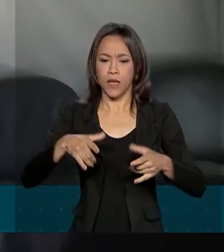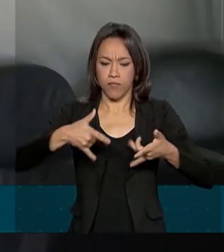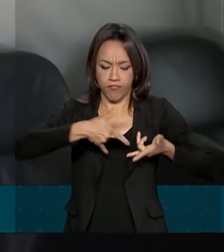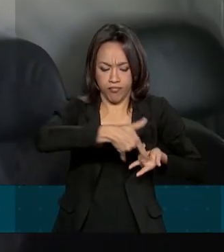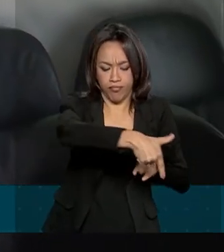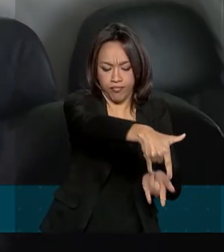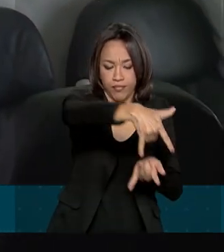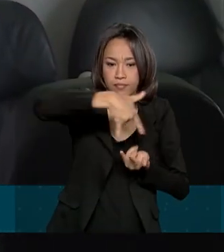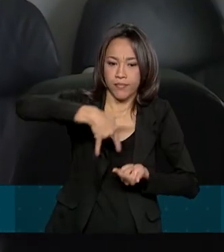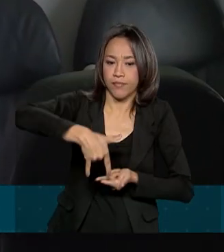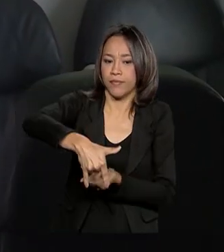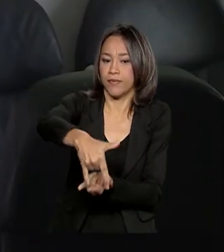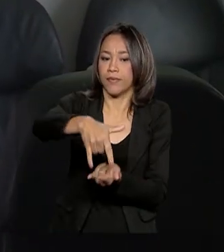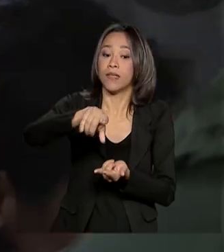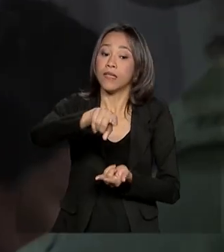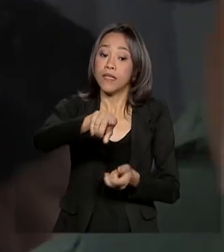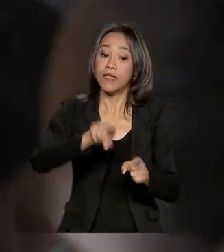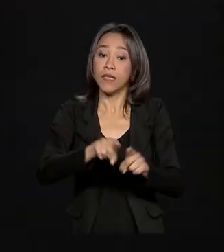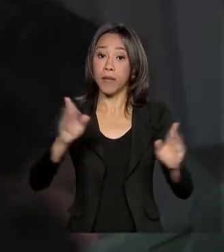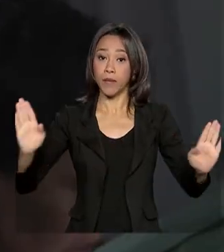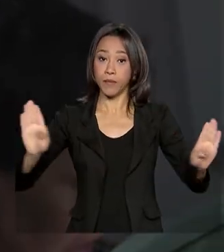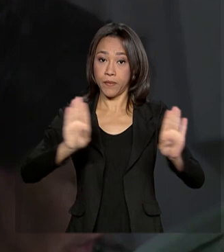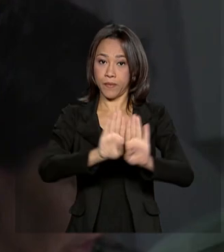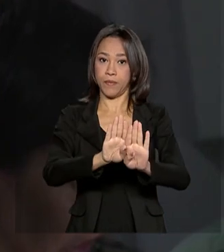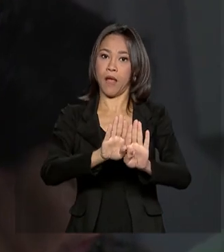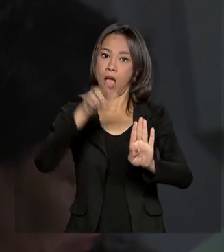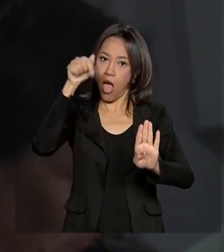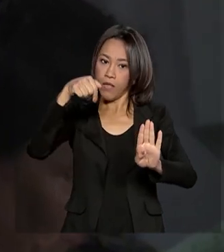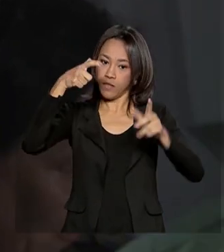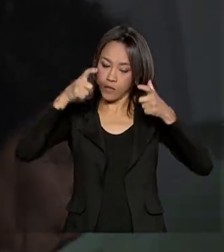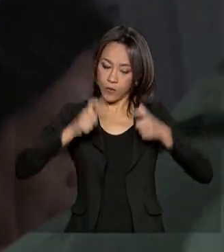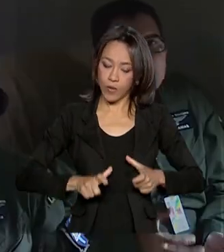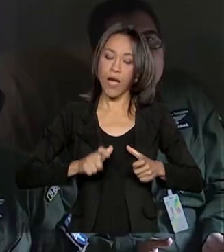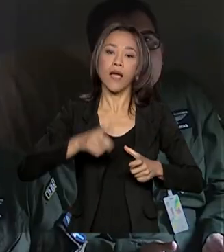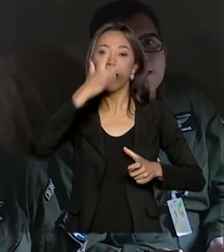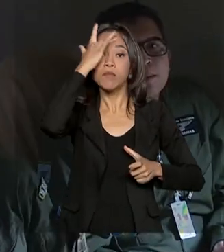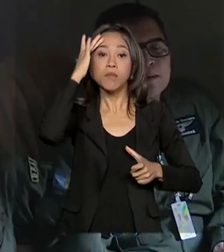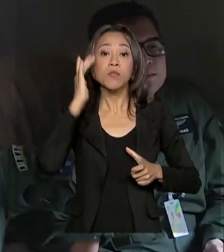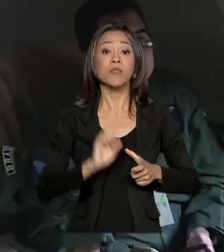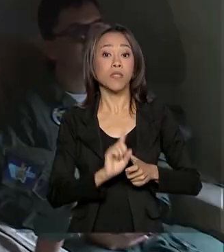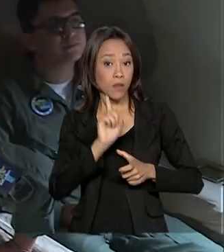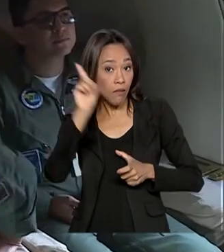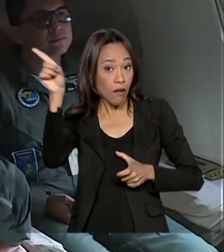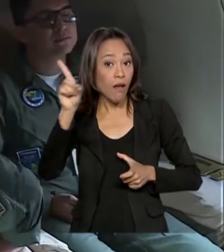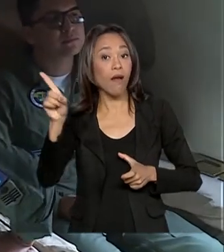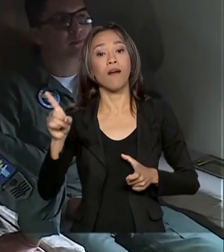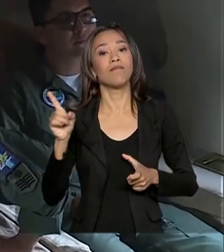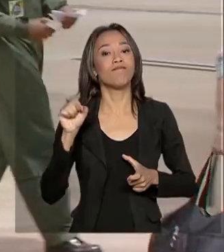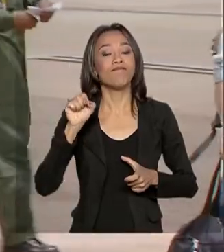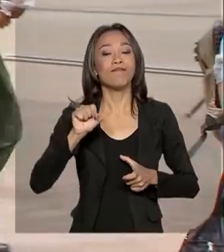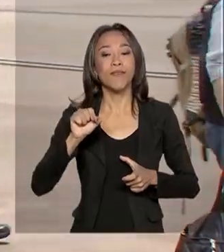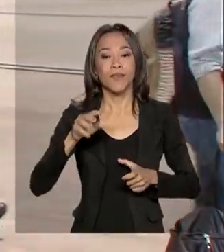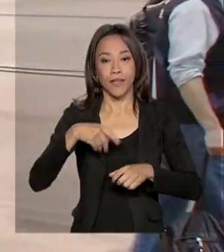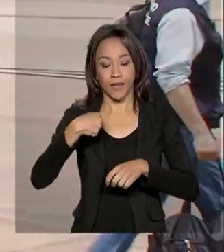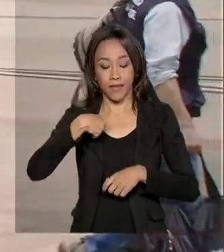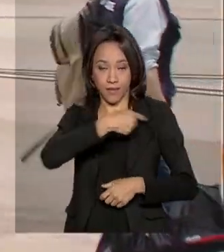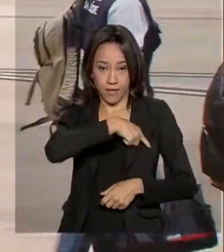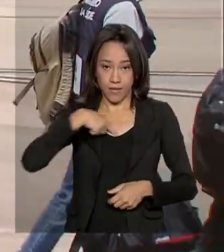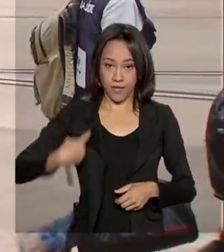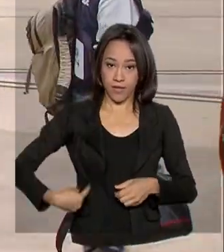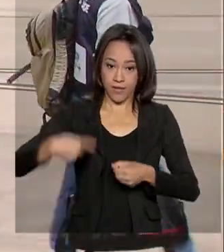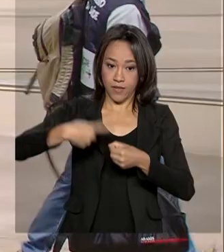e o isolamento da área posterior. É aqui que serão colocados os brasileiros que estão em Wuhan, na China. O repórter